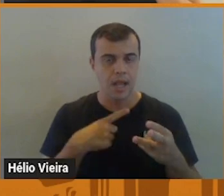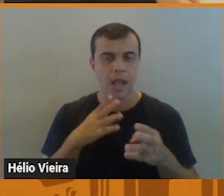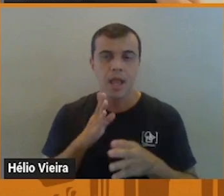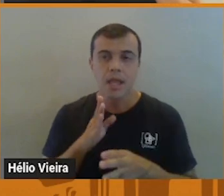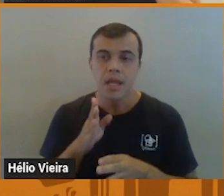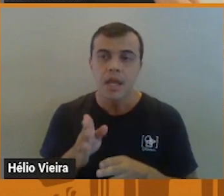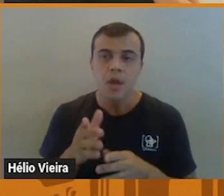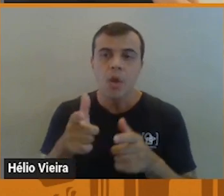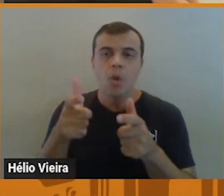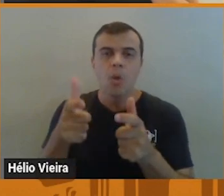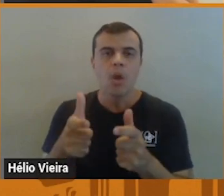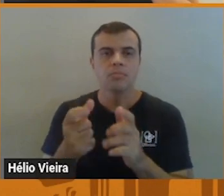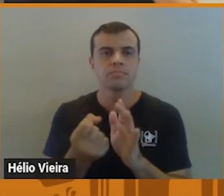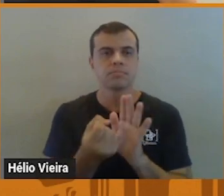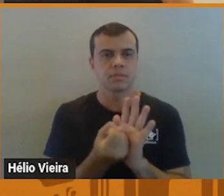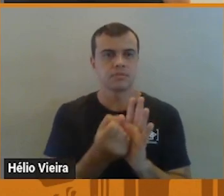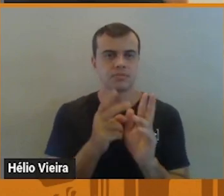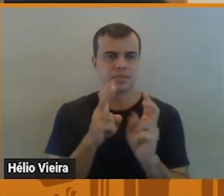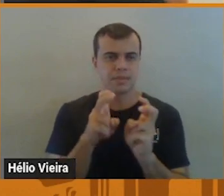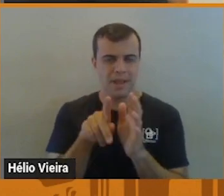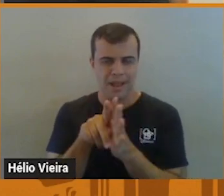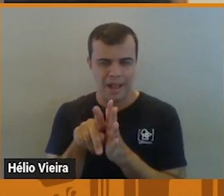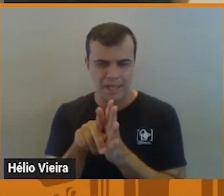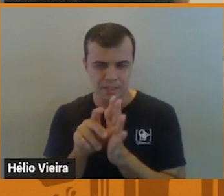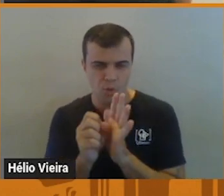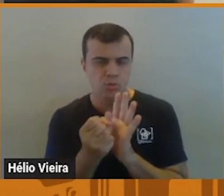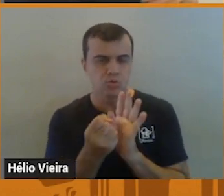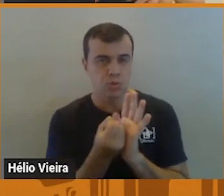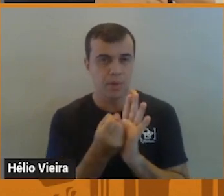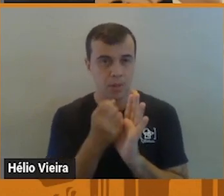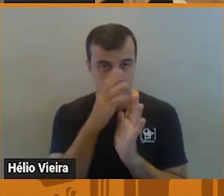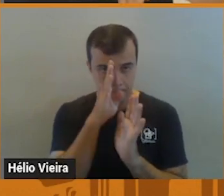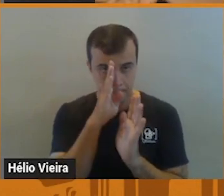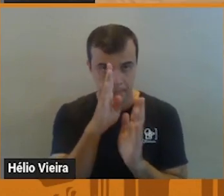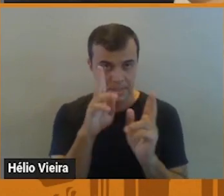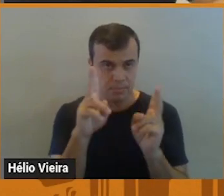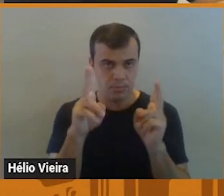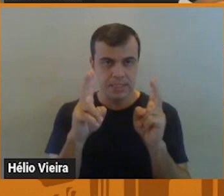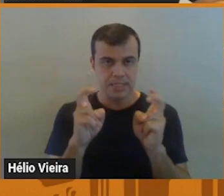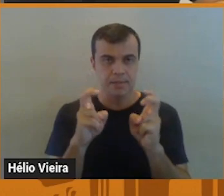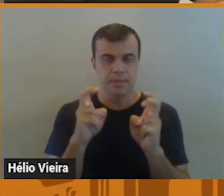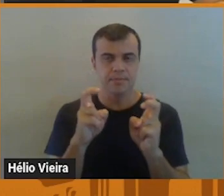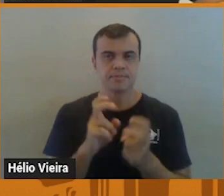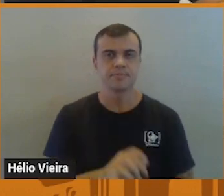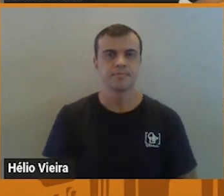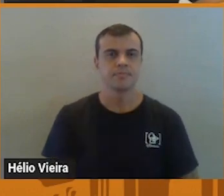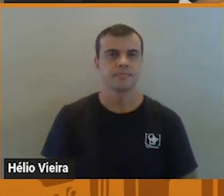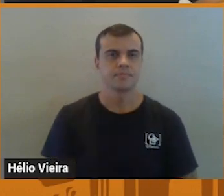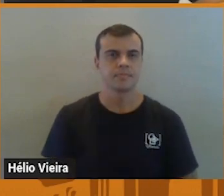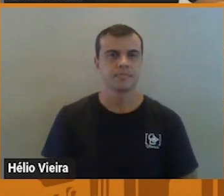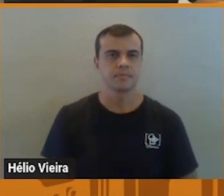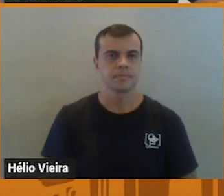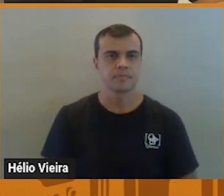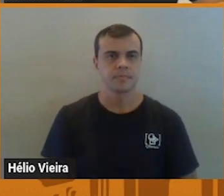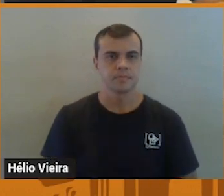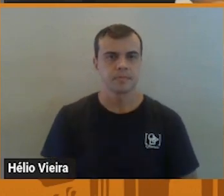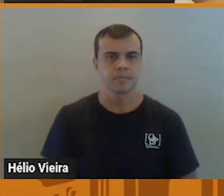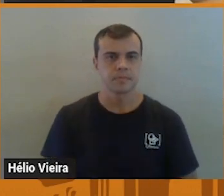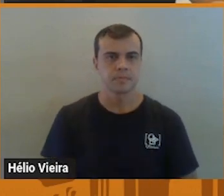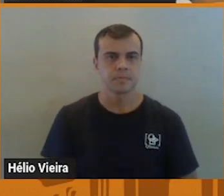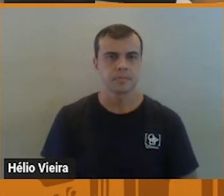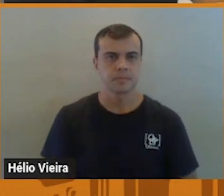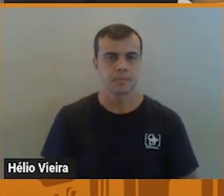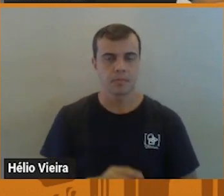tombados, né, que é o tema principal, né, o título da,